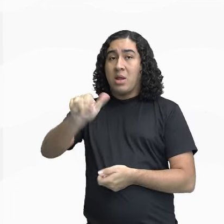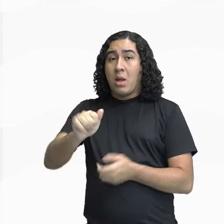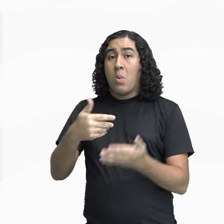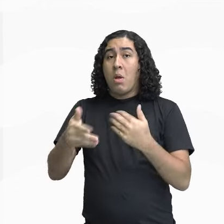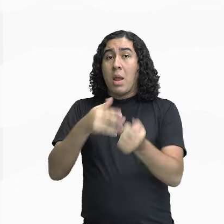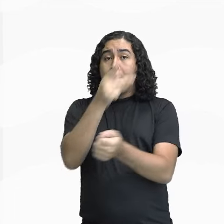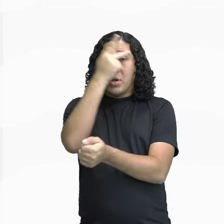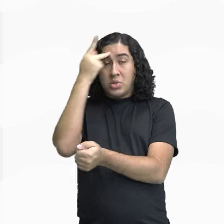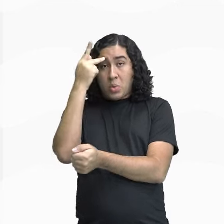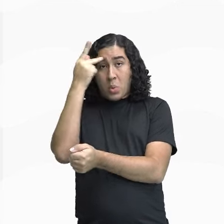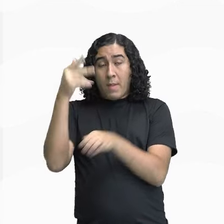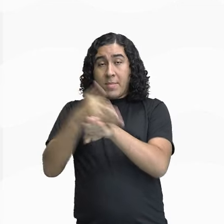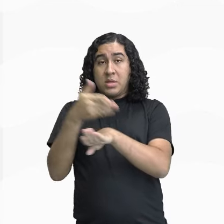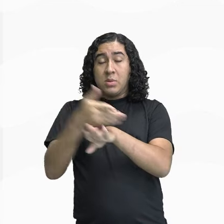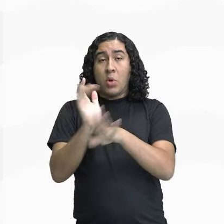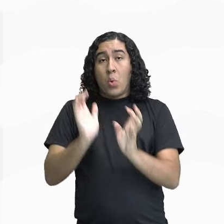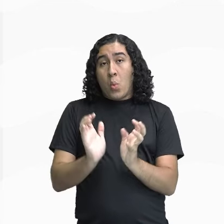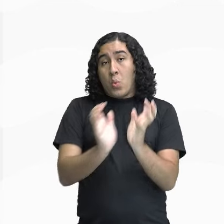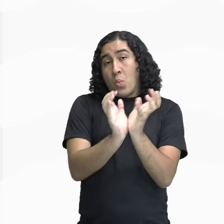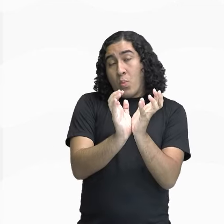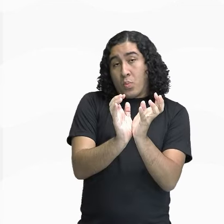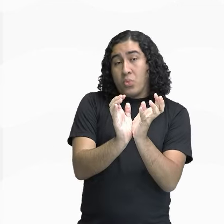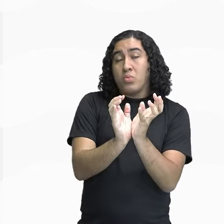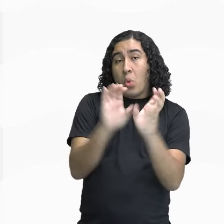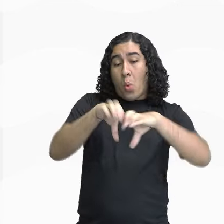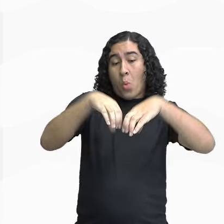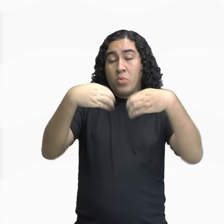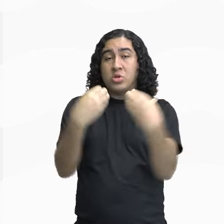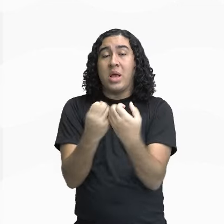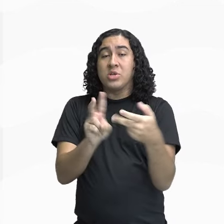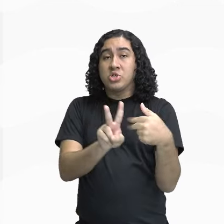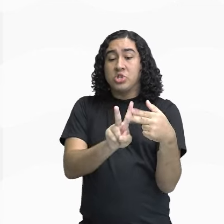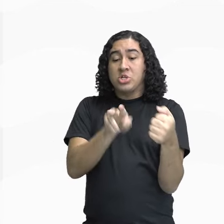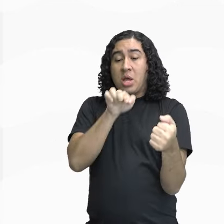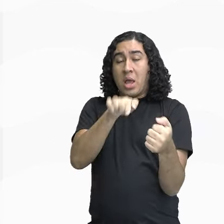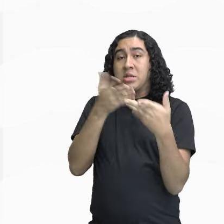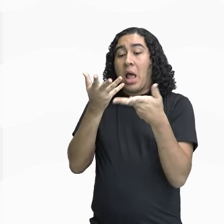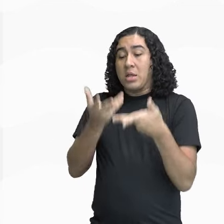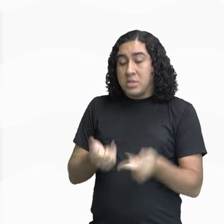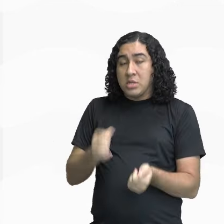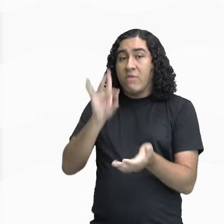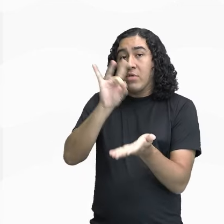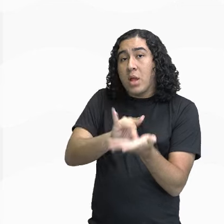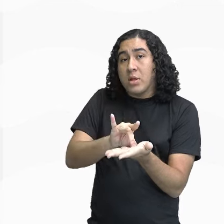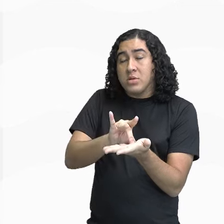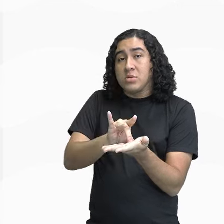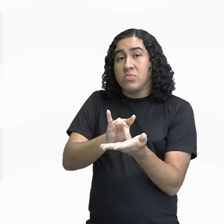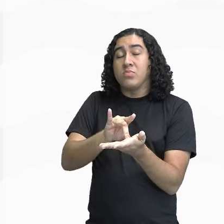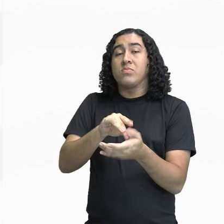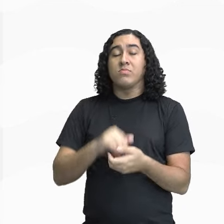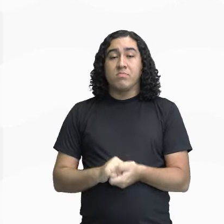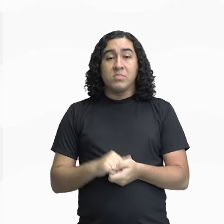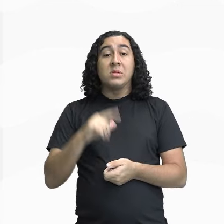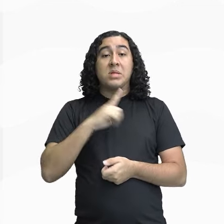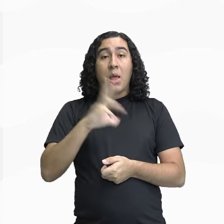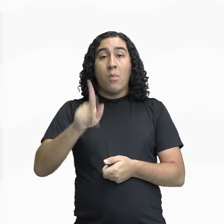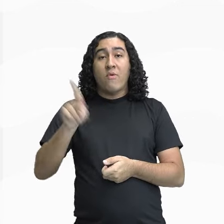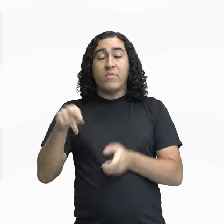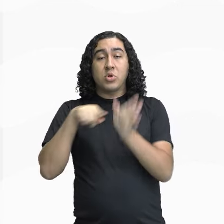comunidade indígena, tá? E que vai ser reconhecido por ela como tal. E isso vem através, né, do pesquisador e professor